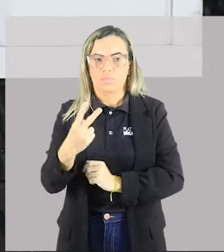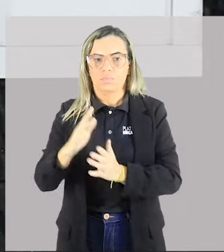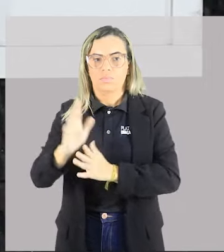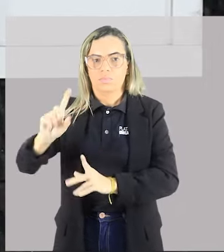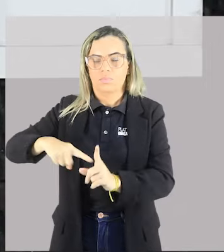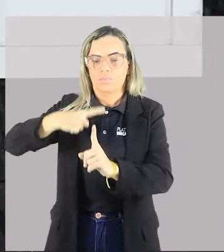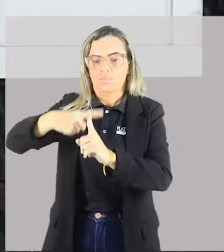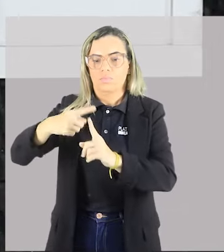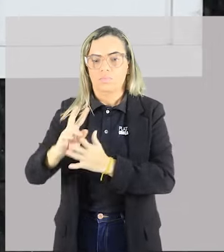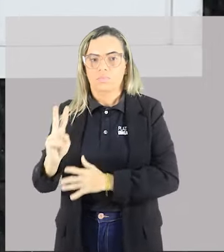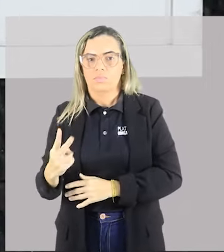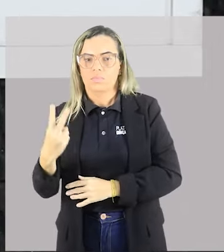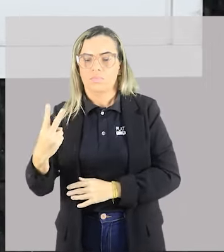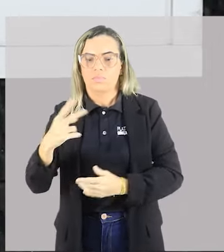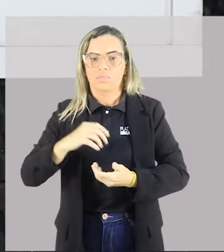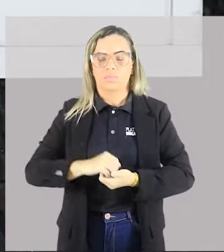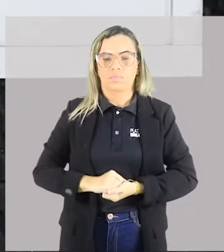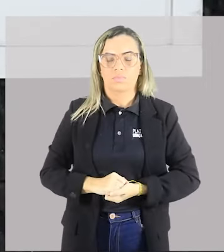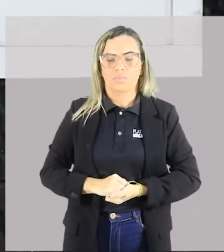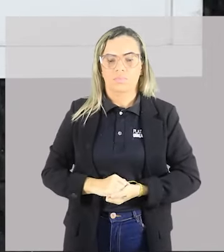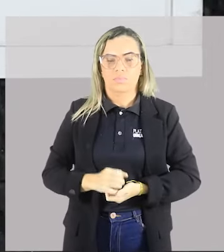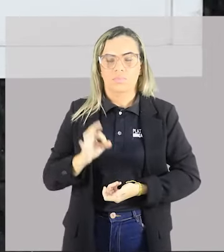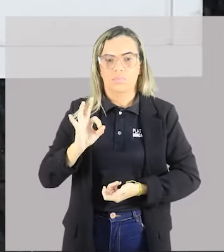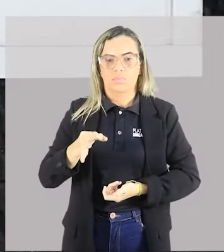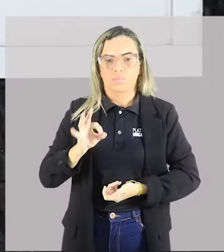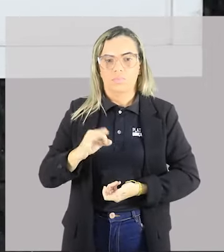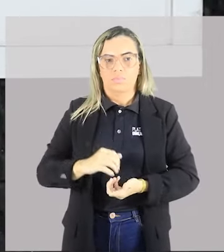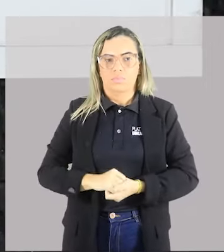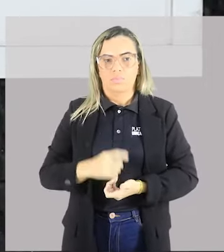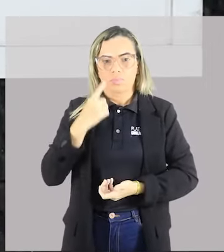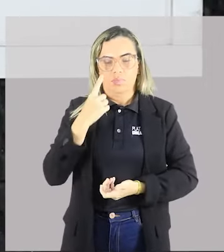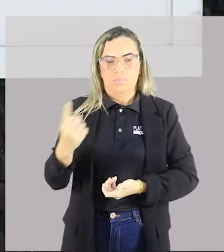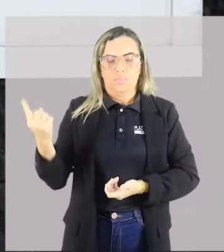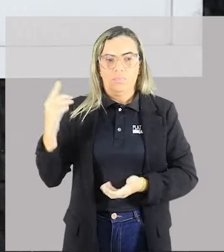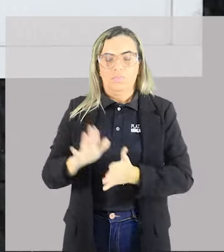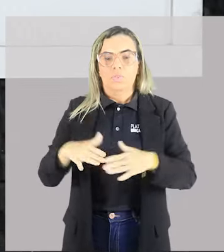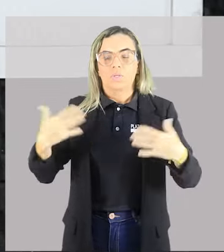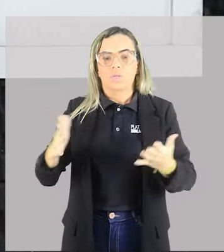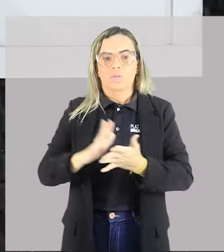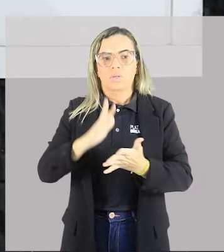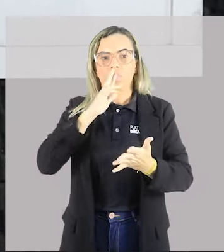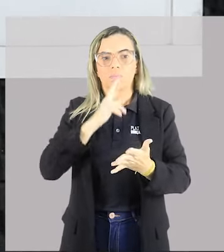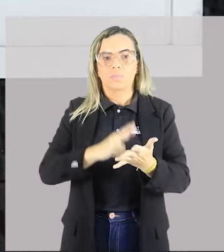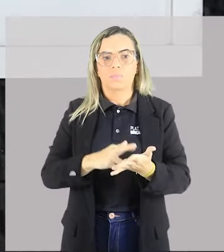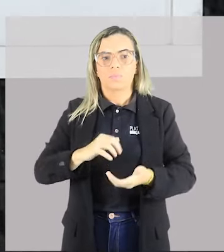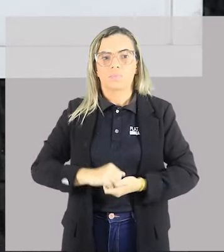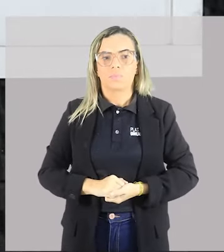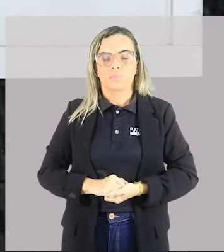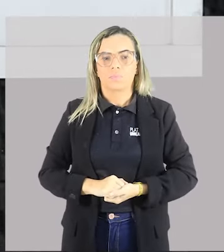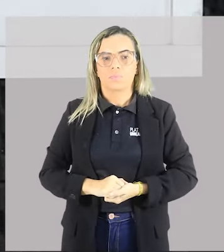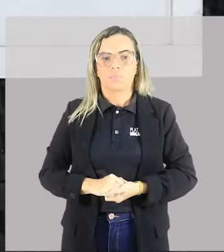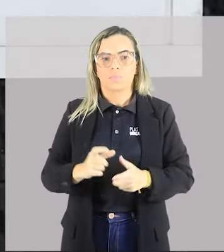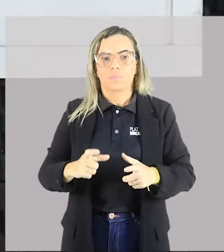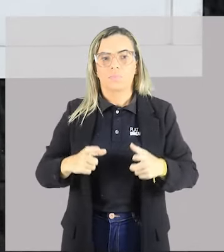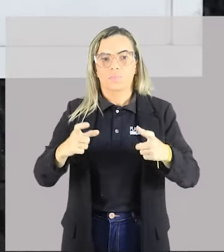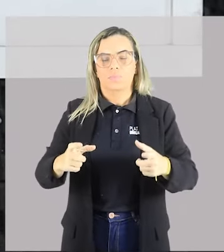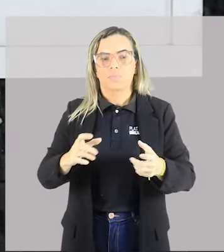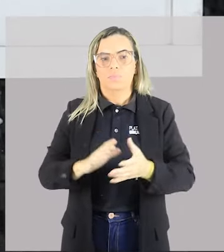+ 2 certo Olha só qual o resultado que deu nós encontramos que o